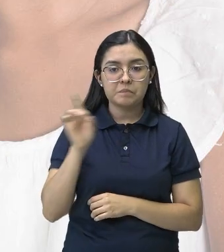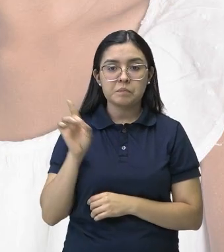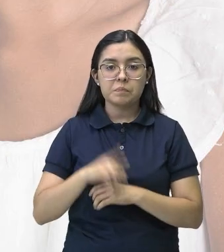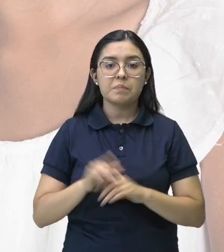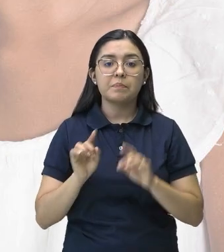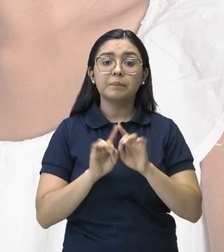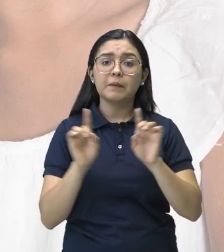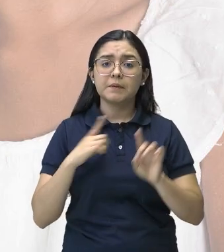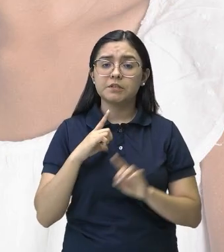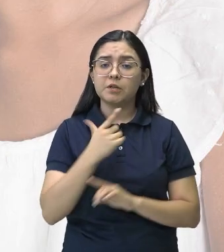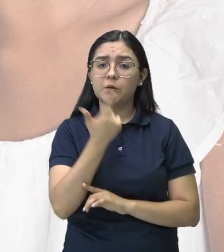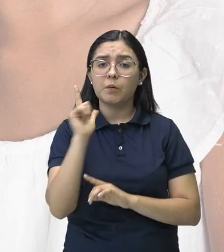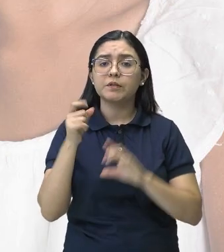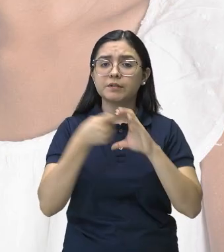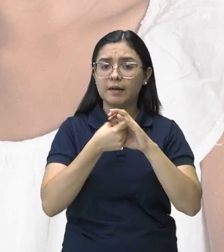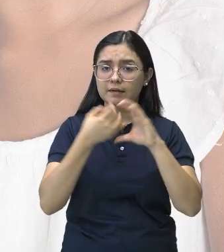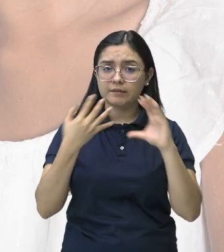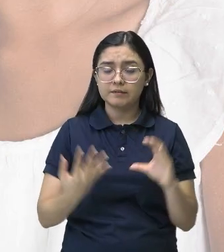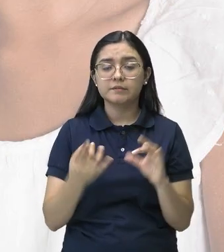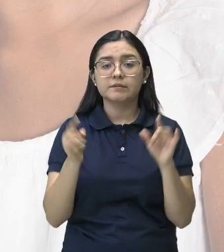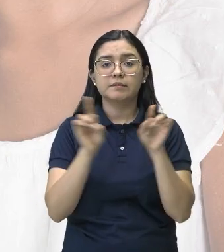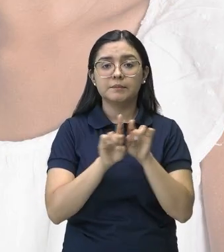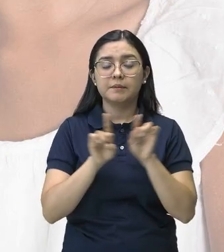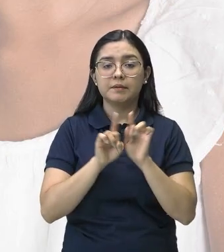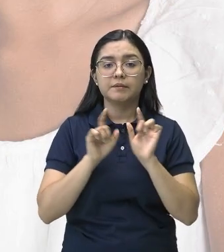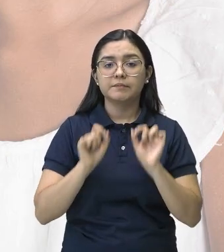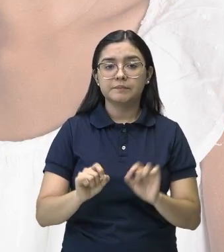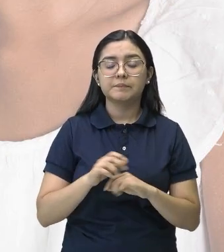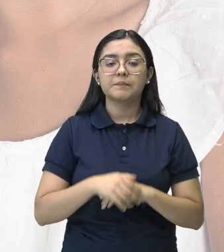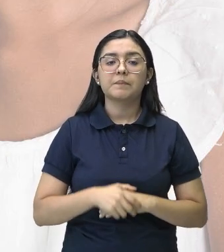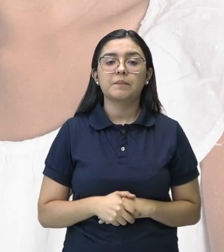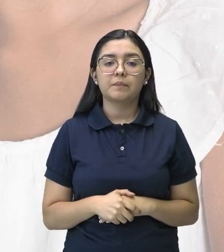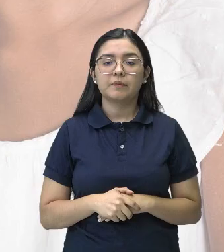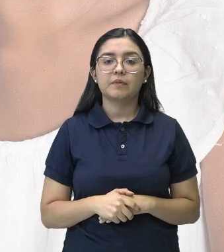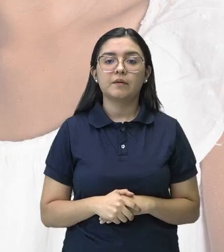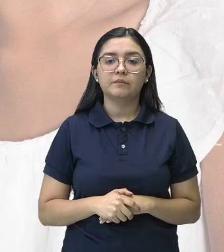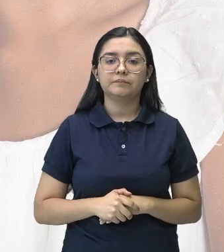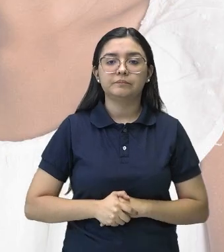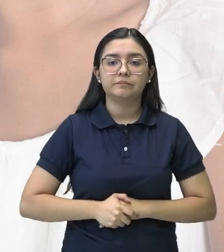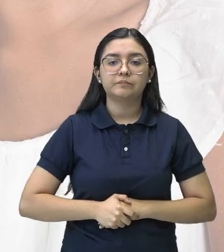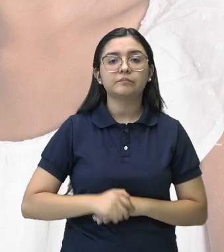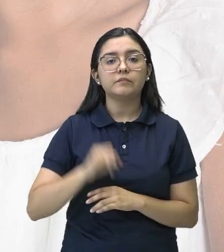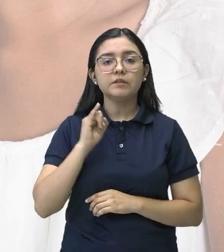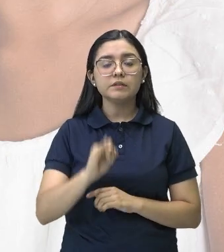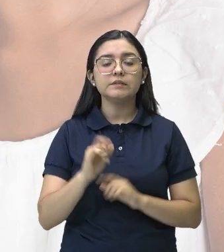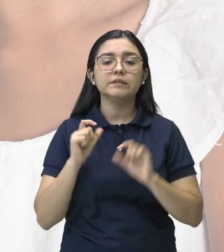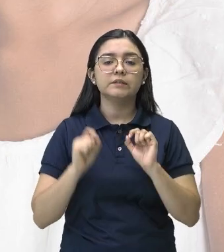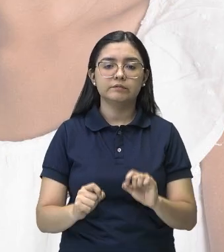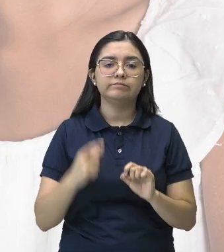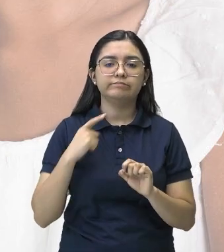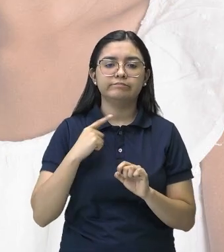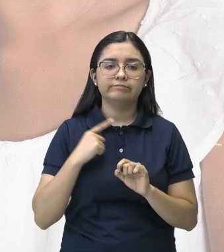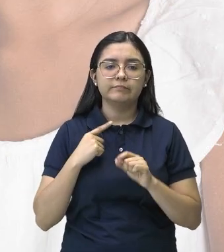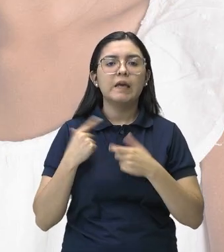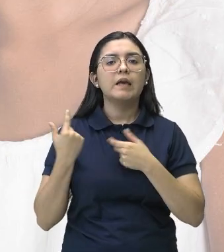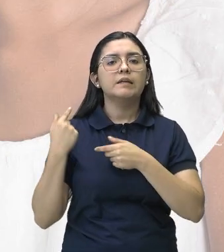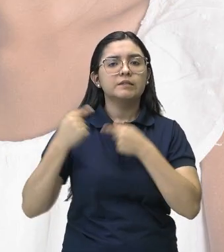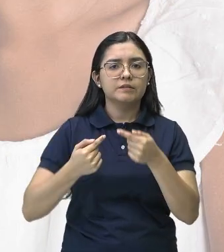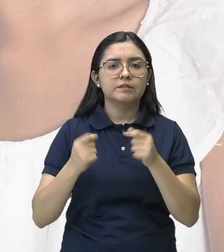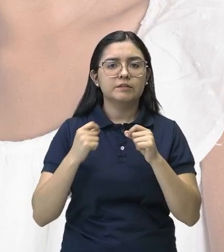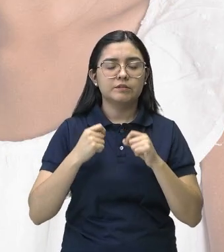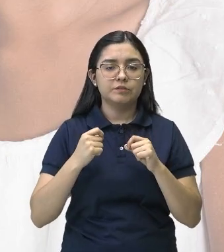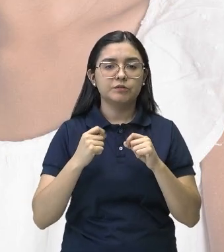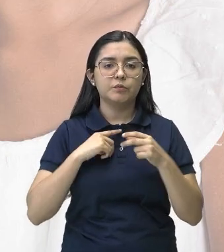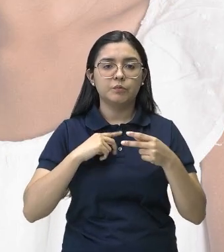Mas tem outras características que, quando não são passadas de forma corretamente, né,